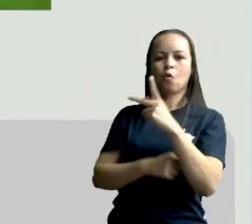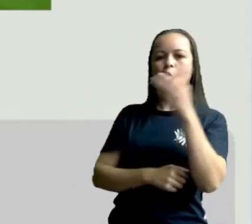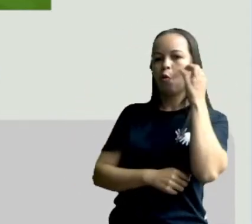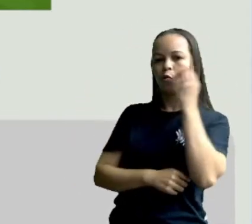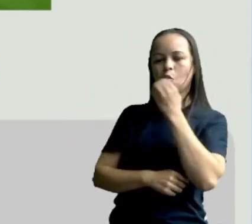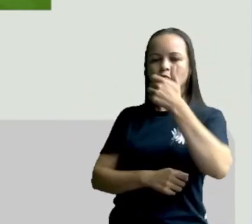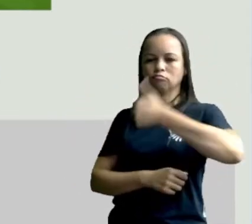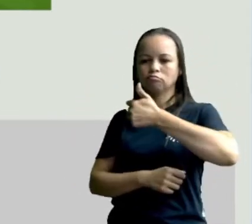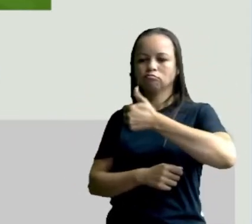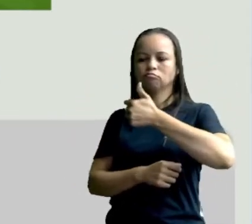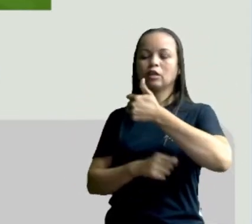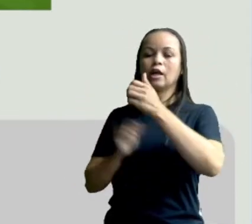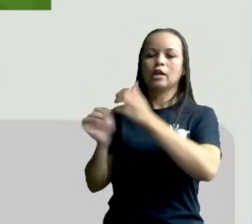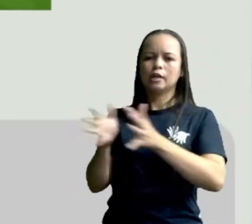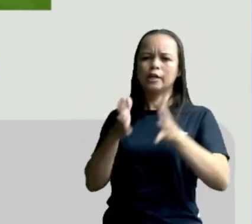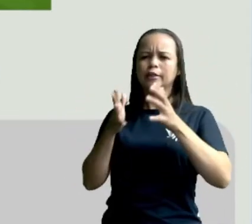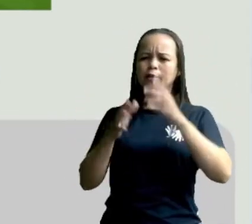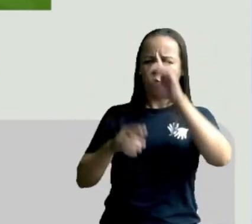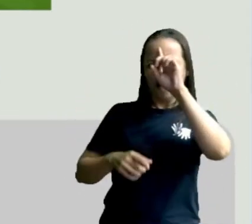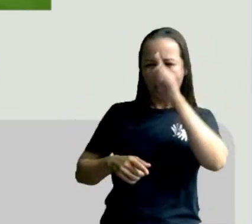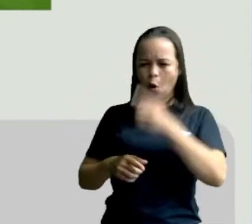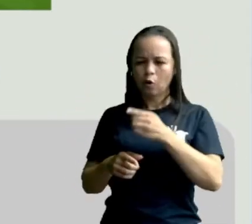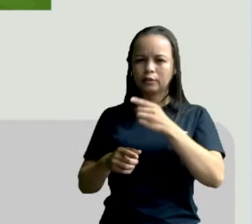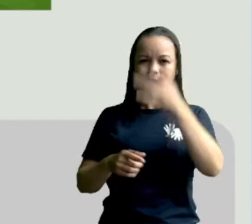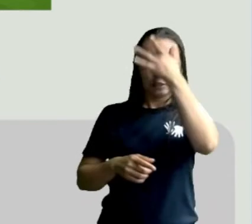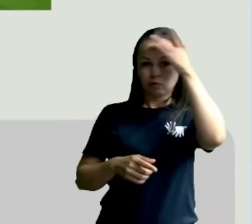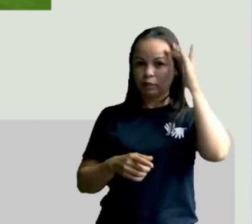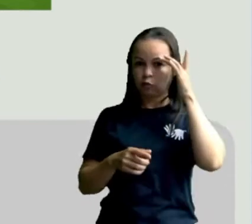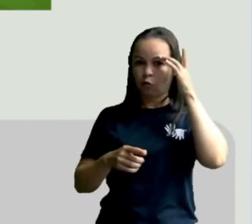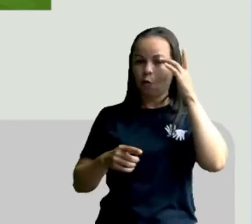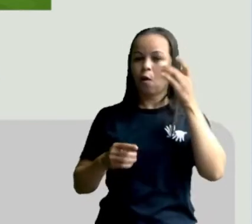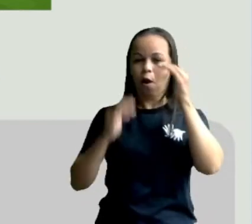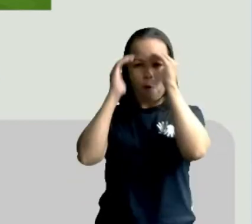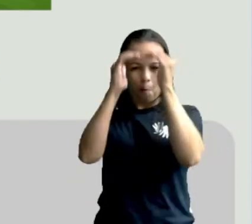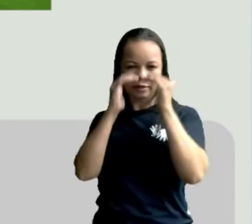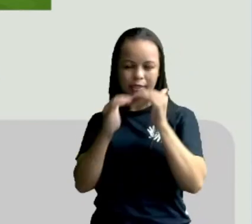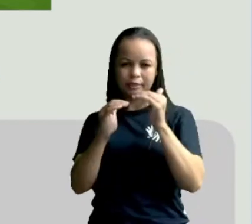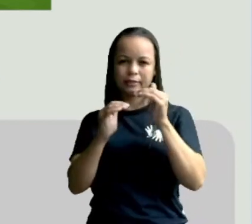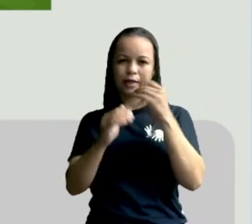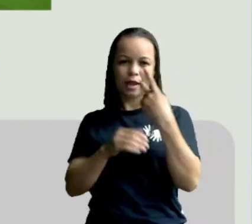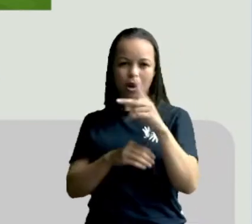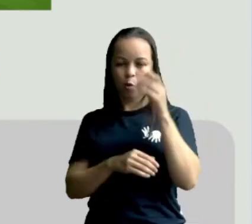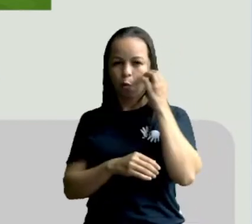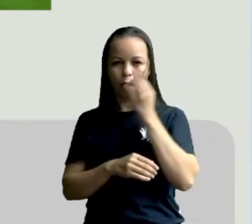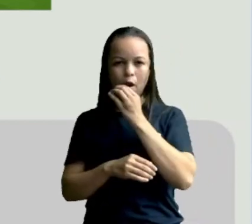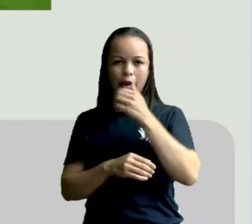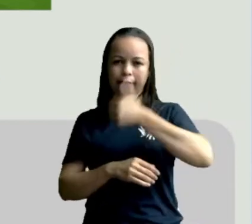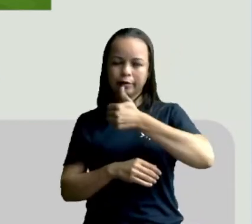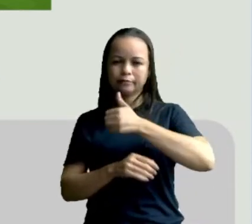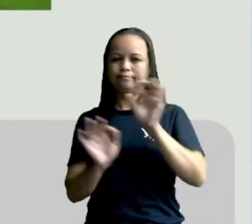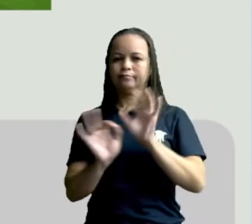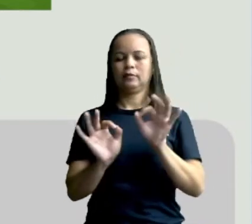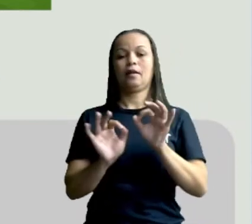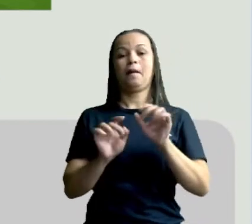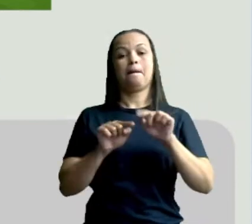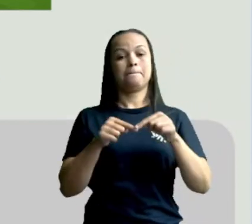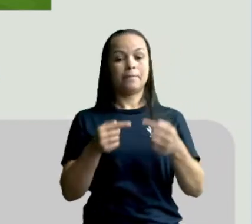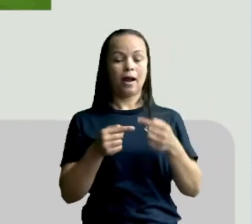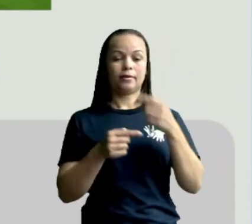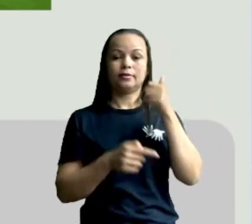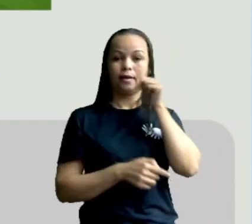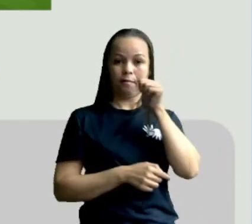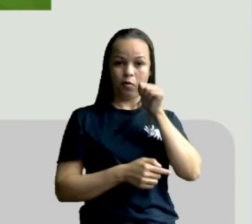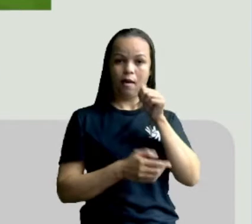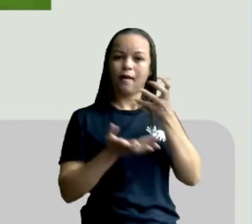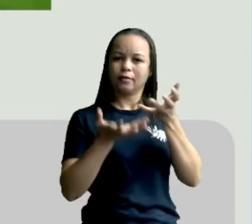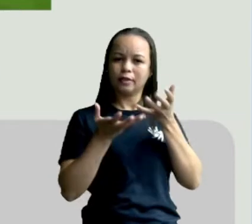E também deu uma ordem que ninguém obedecesse mais Dom Pedro, certo? Só que aí, Leopoldina, ela tinha um conselheiro chamado José Bonifácio.